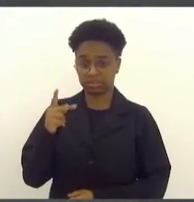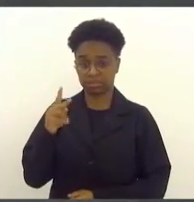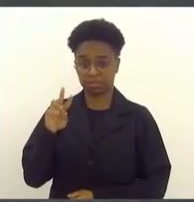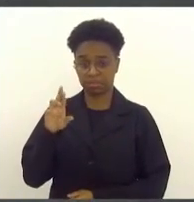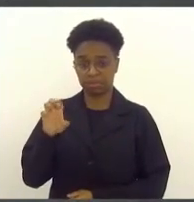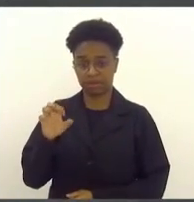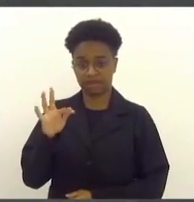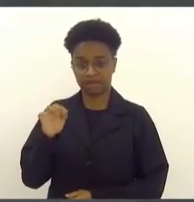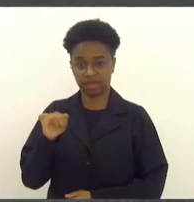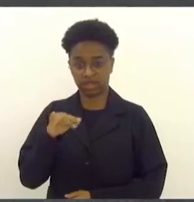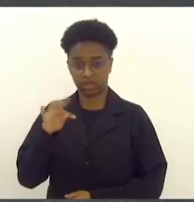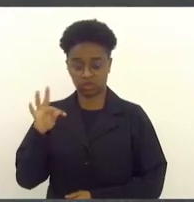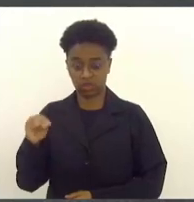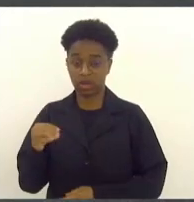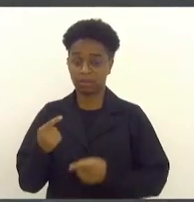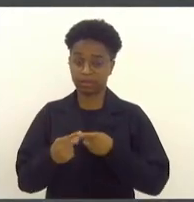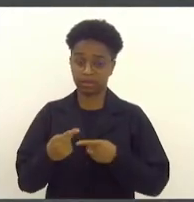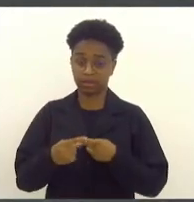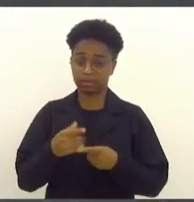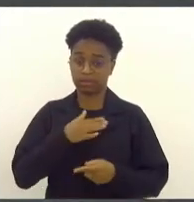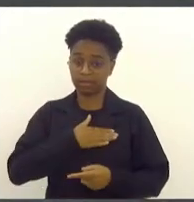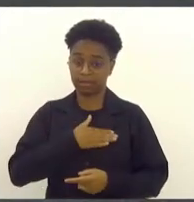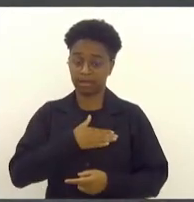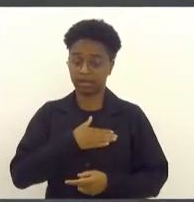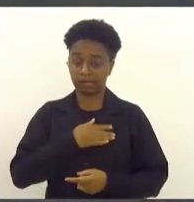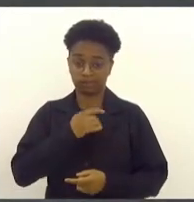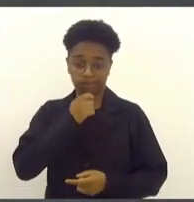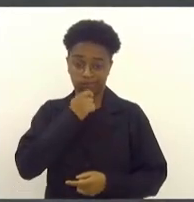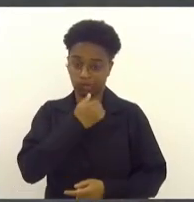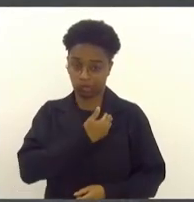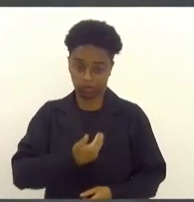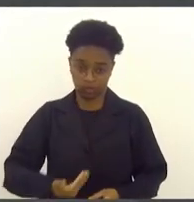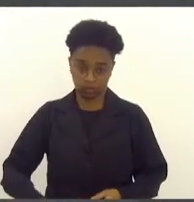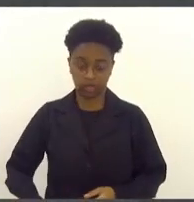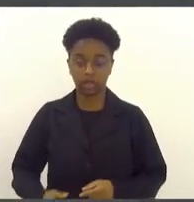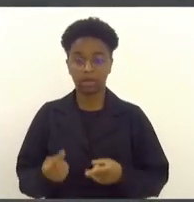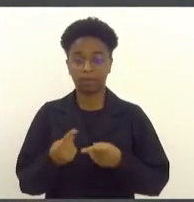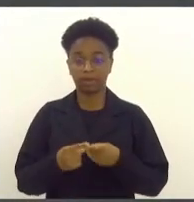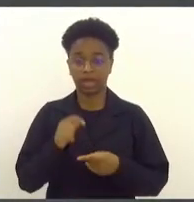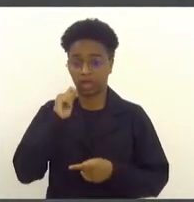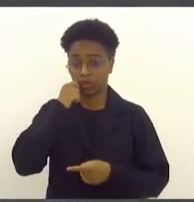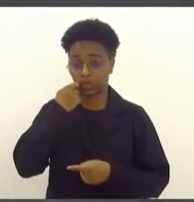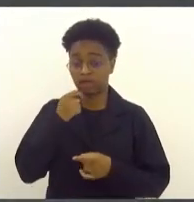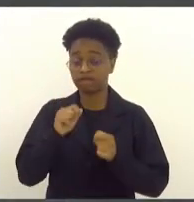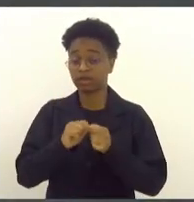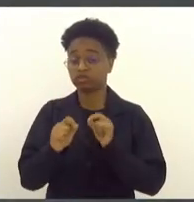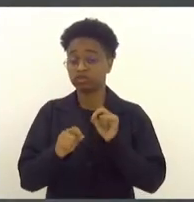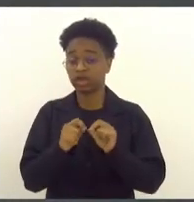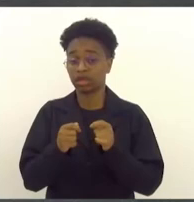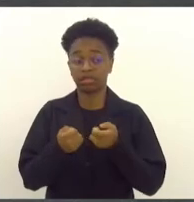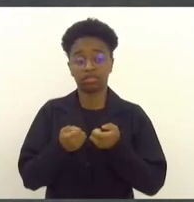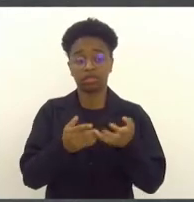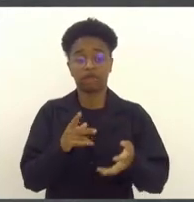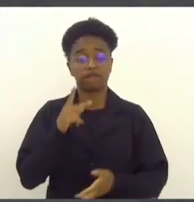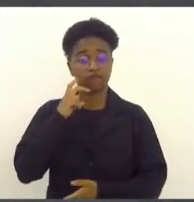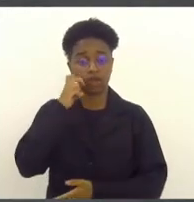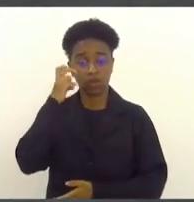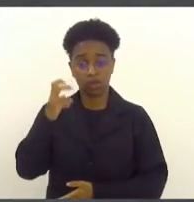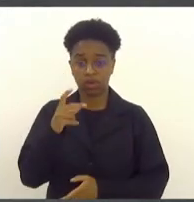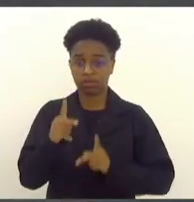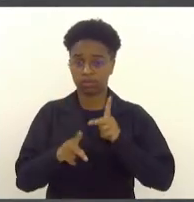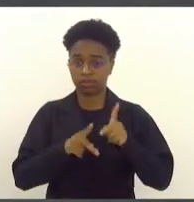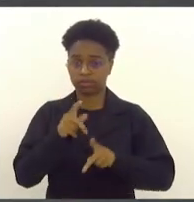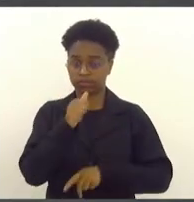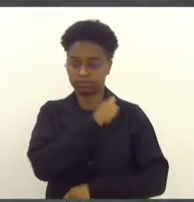Porque para mim é desgovernante o tal do Eduardo Paes o que ele faz é só envergonhar a população do Rio de Janeiro